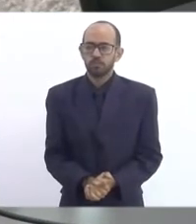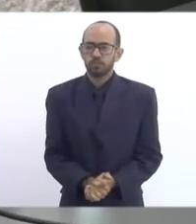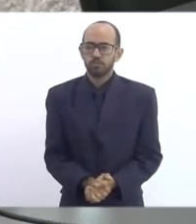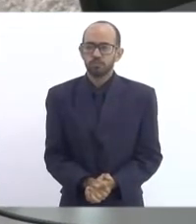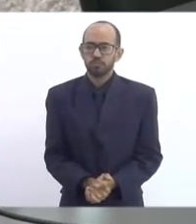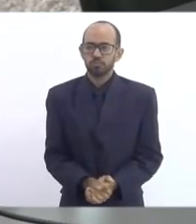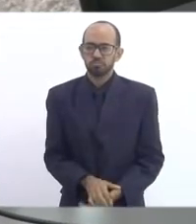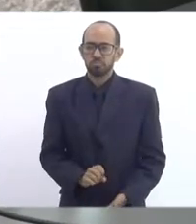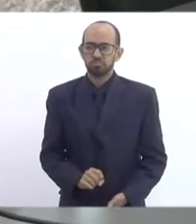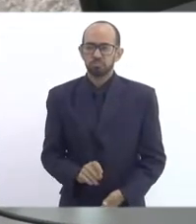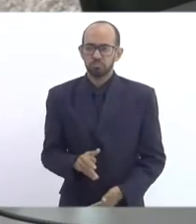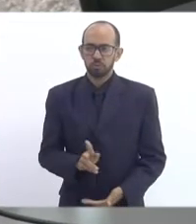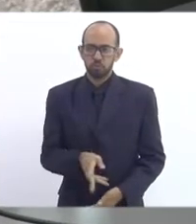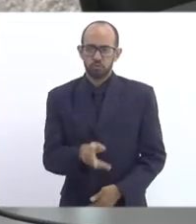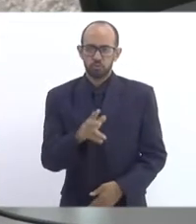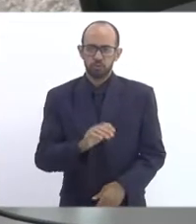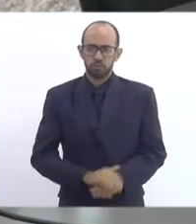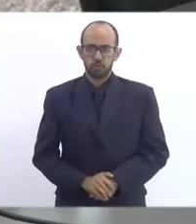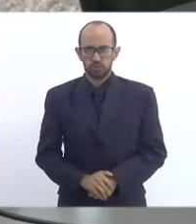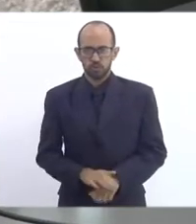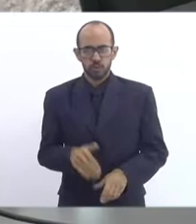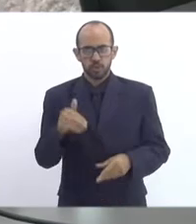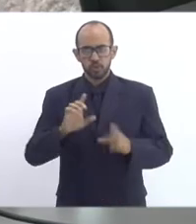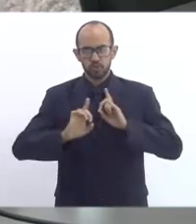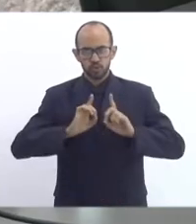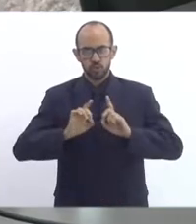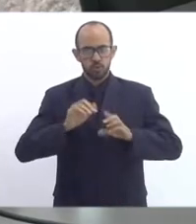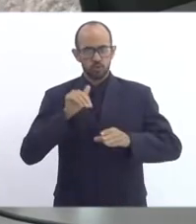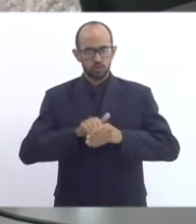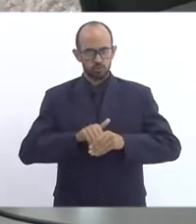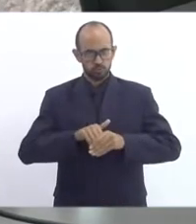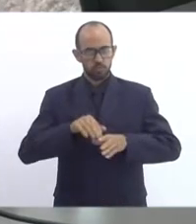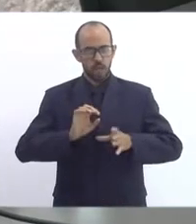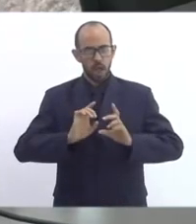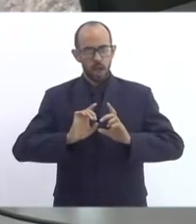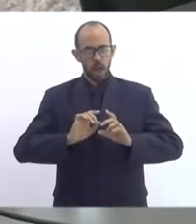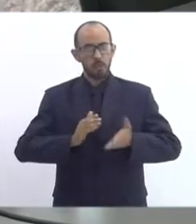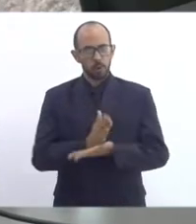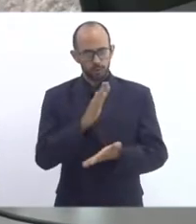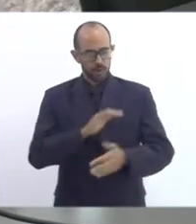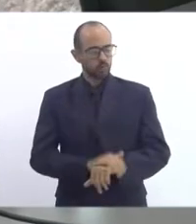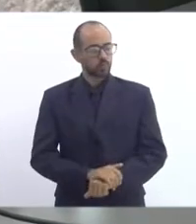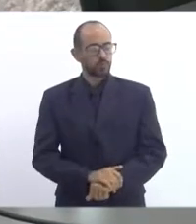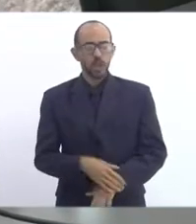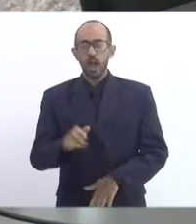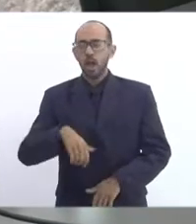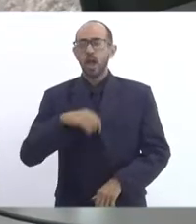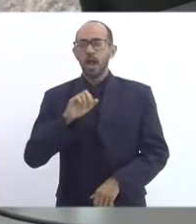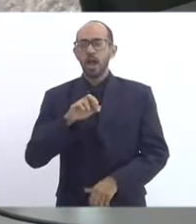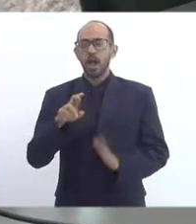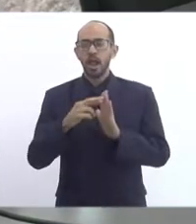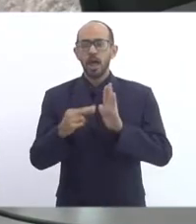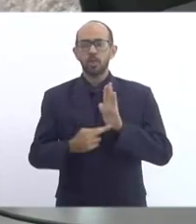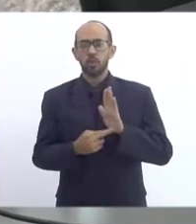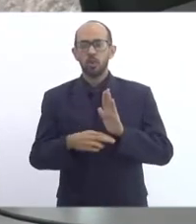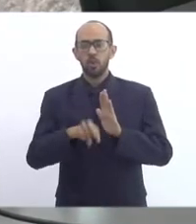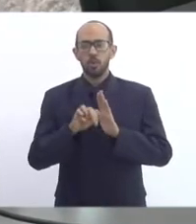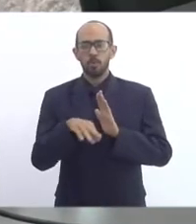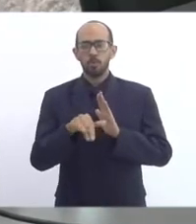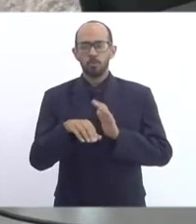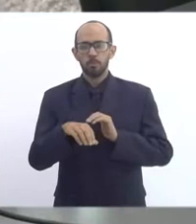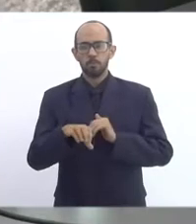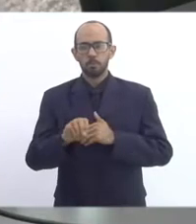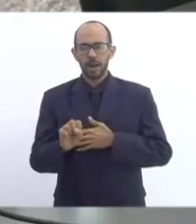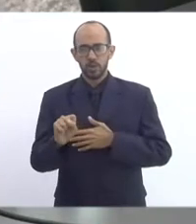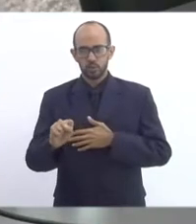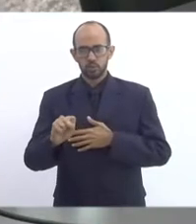Adelante. Em discussão e votação, aprovado. 2. Relator deputado Márcio Pacheco, anexação... O projeto de